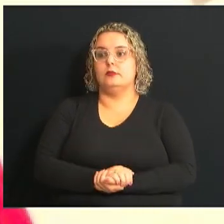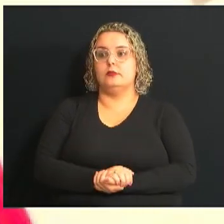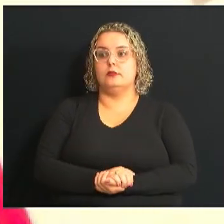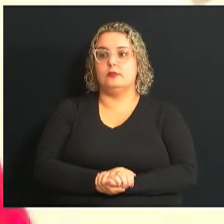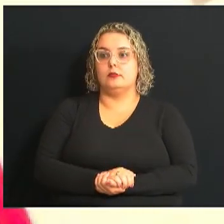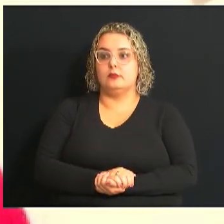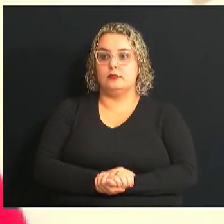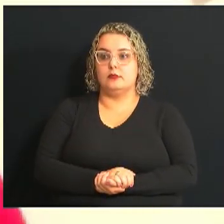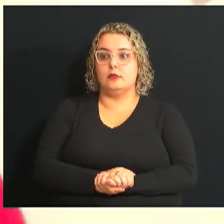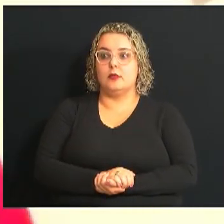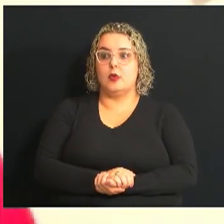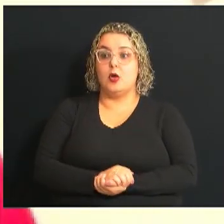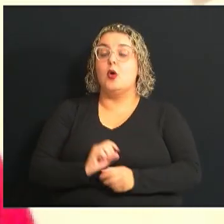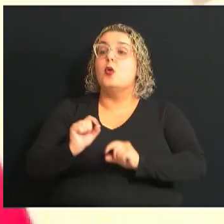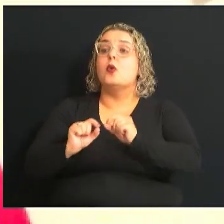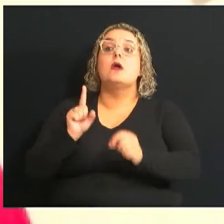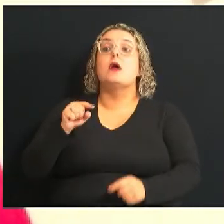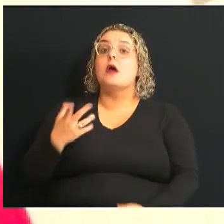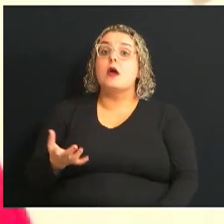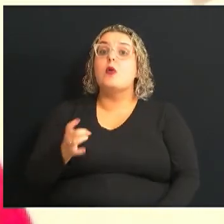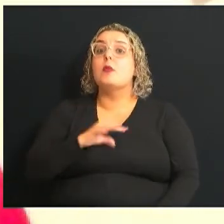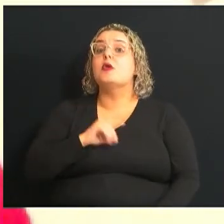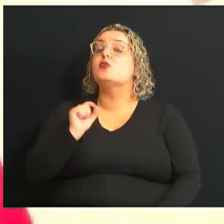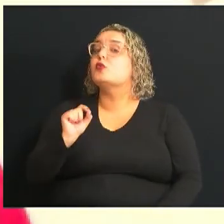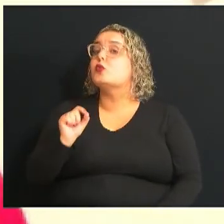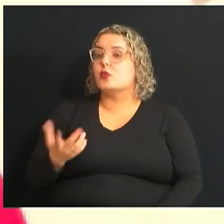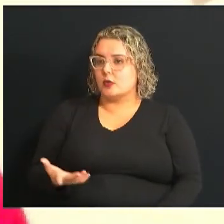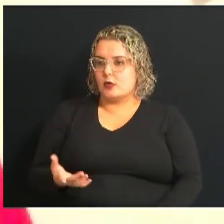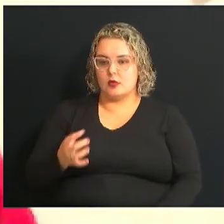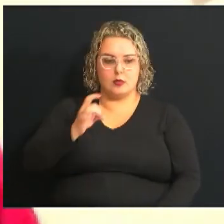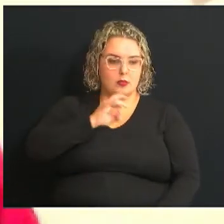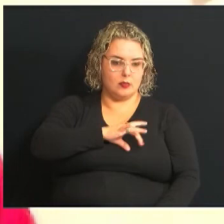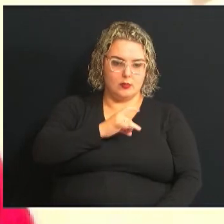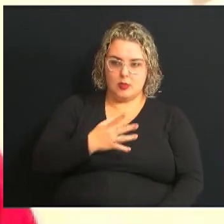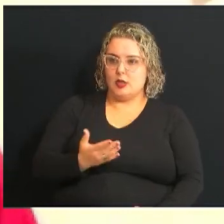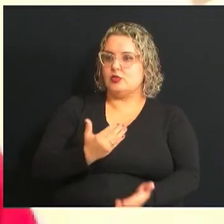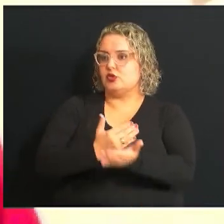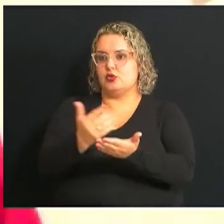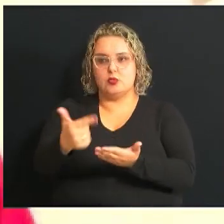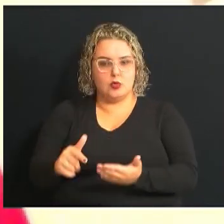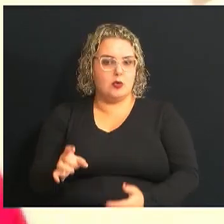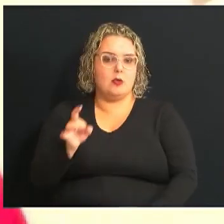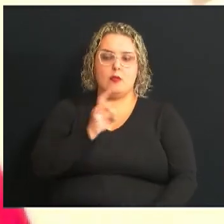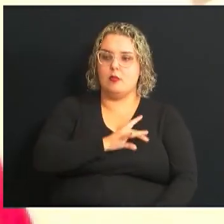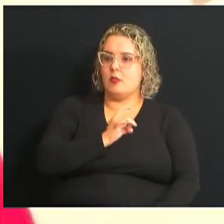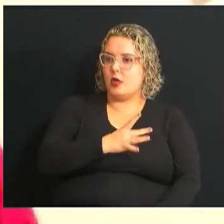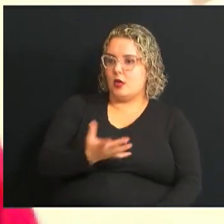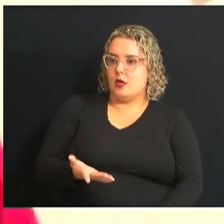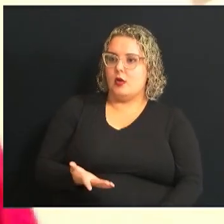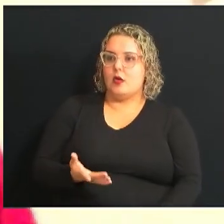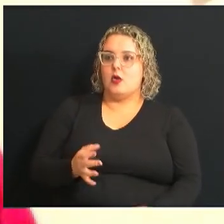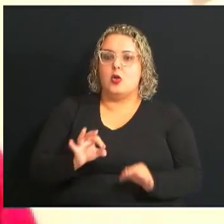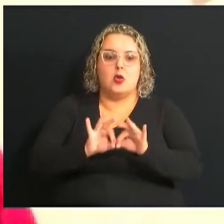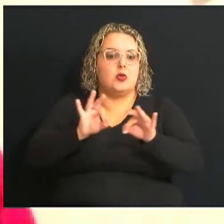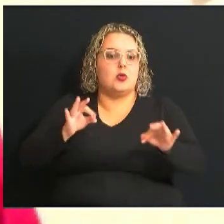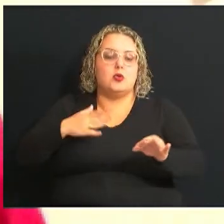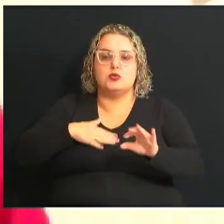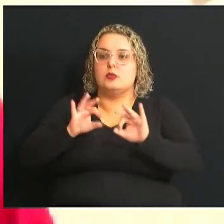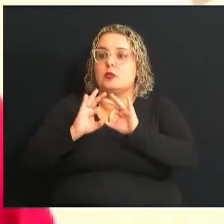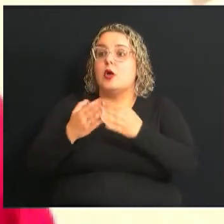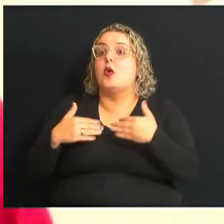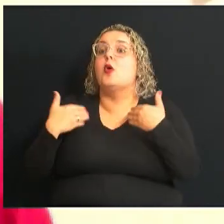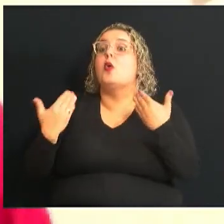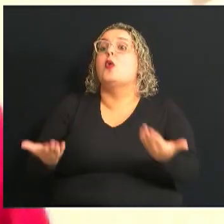O que ele é? Eu tô com medo de quê? Eu tô com medo de recomeçar, eu tô com medo de ficar longe da minha família. Quais são os